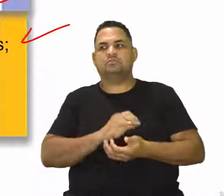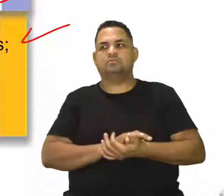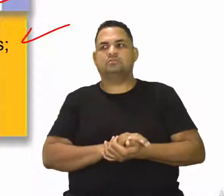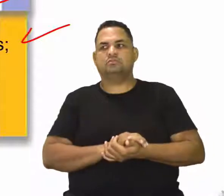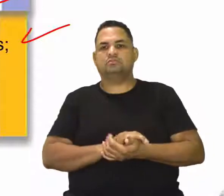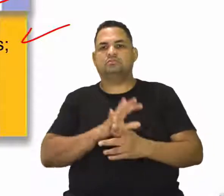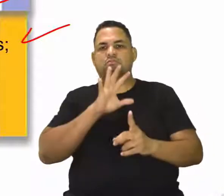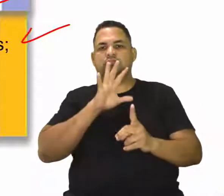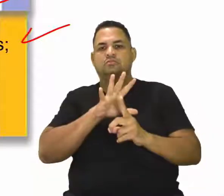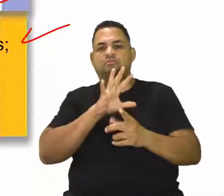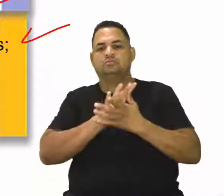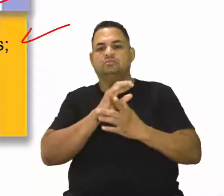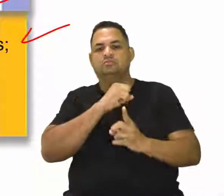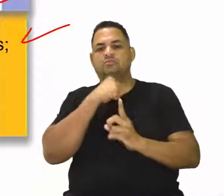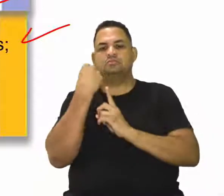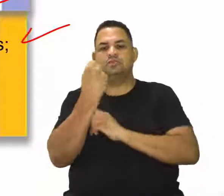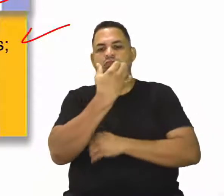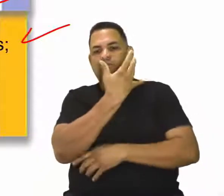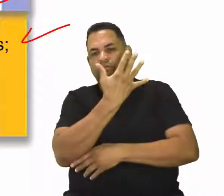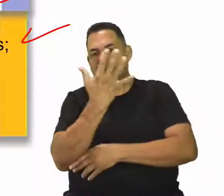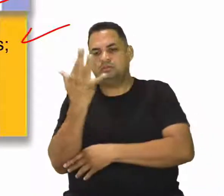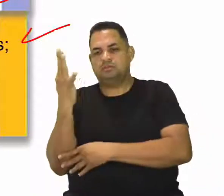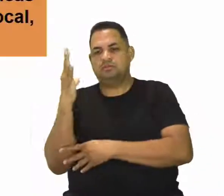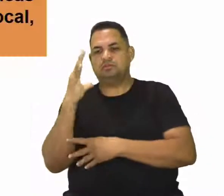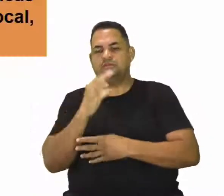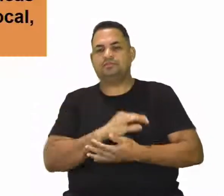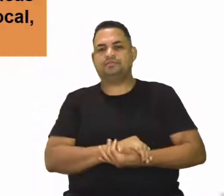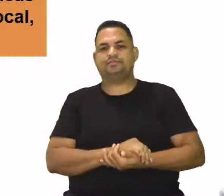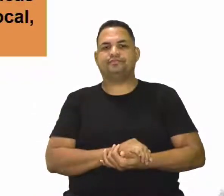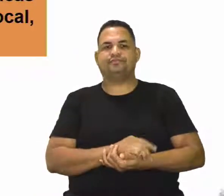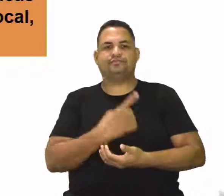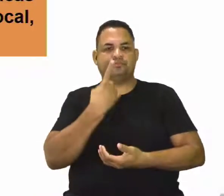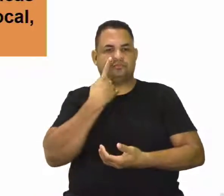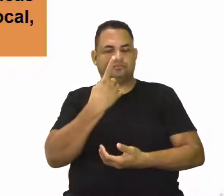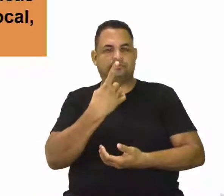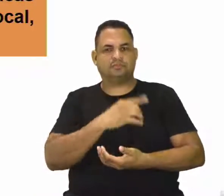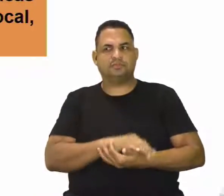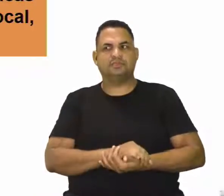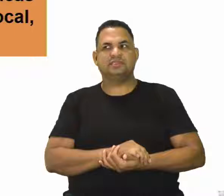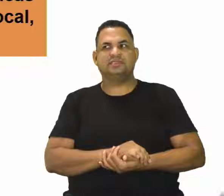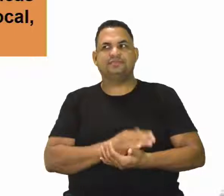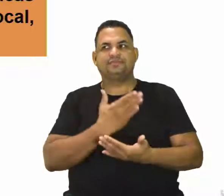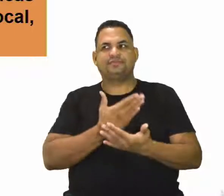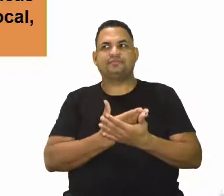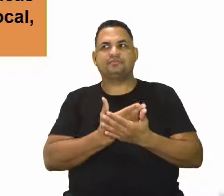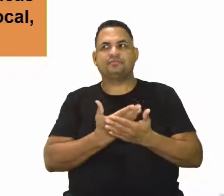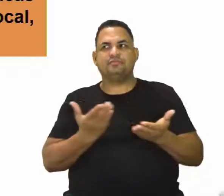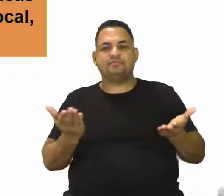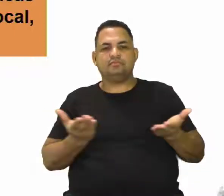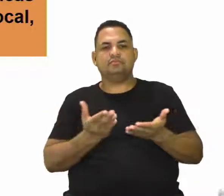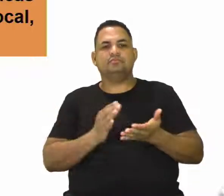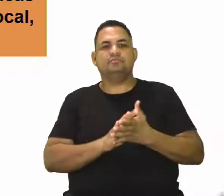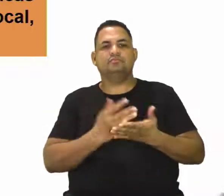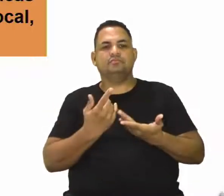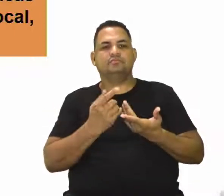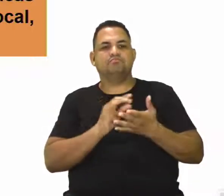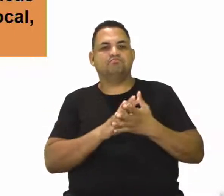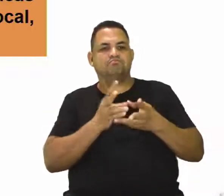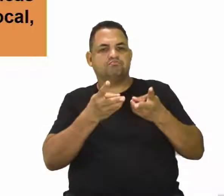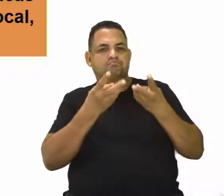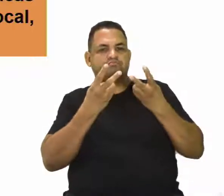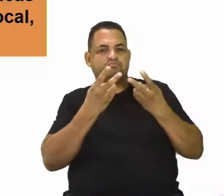do impacto socioambientais, certo? Olha lá. Na aula de hoje, aluno, tu tem que